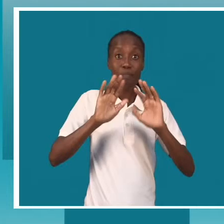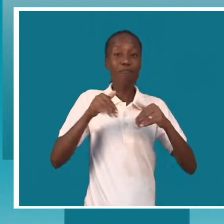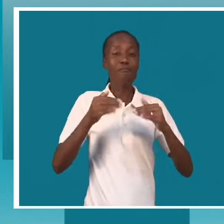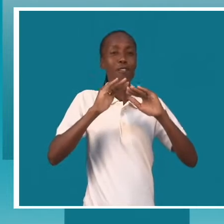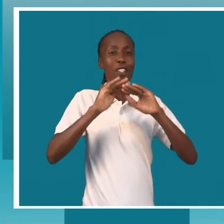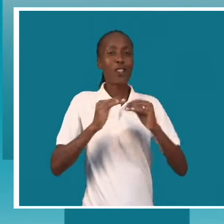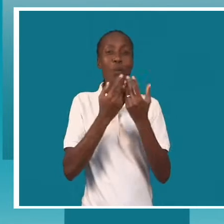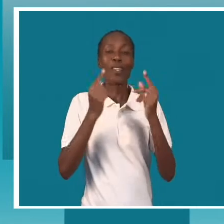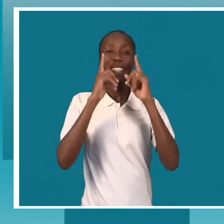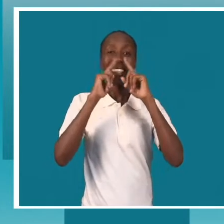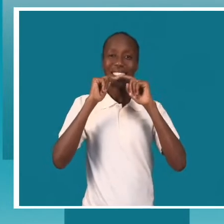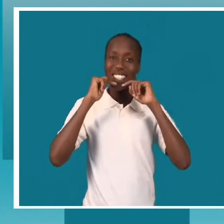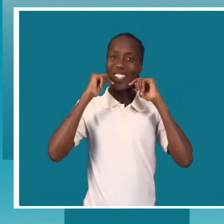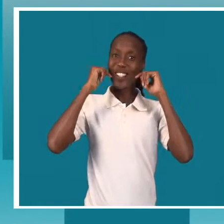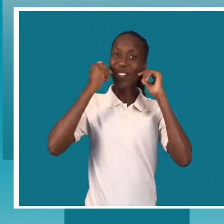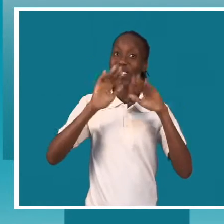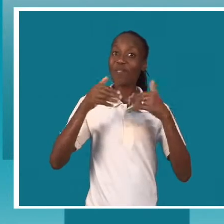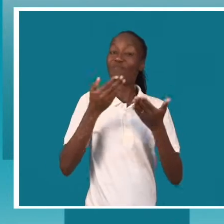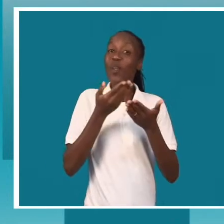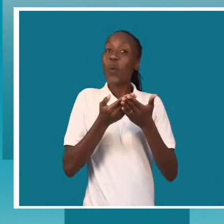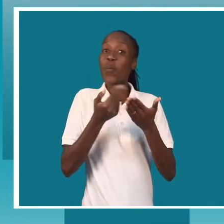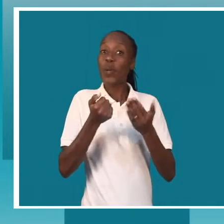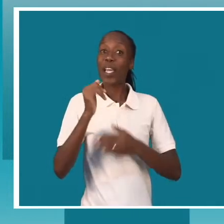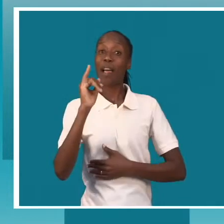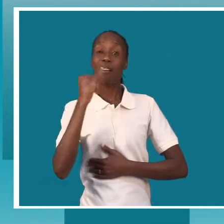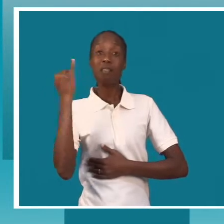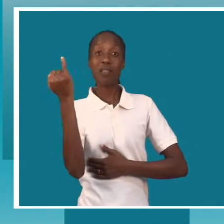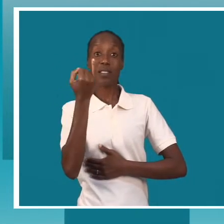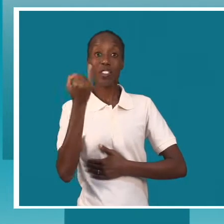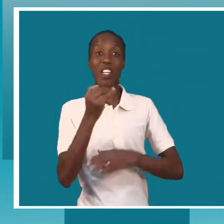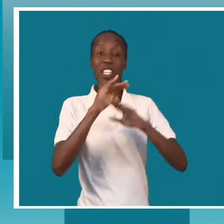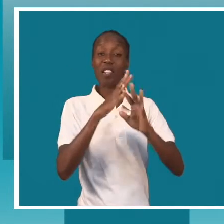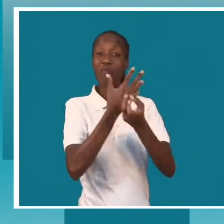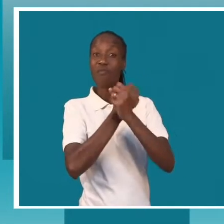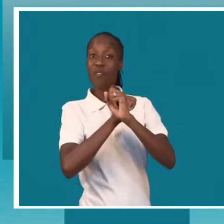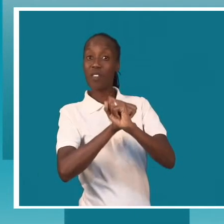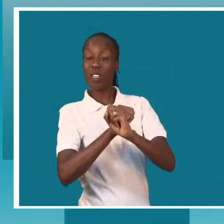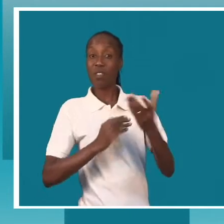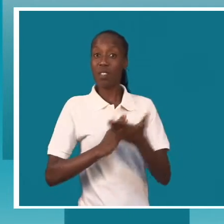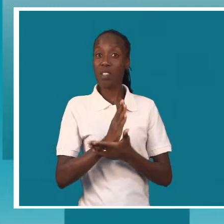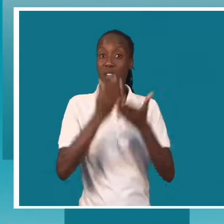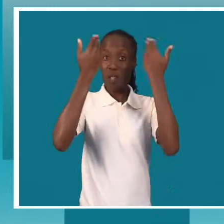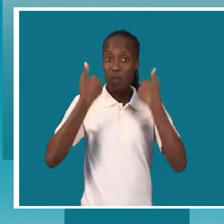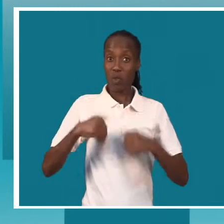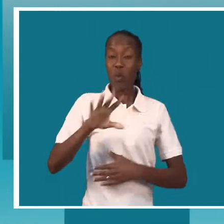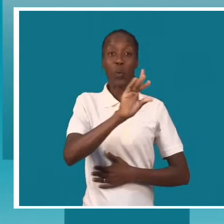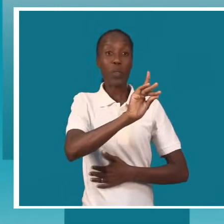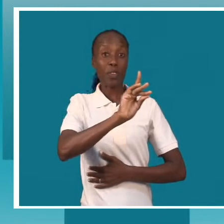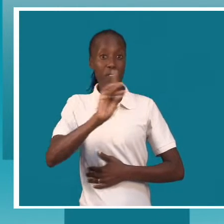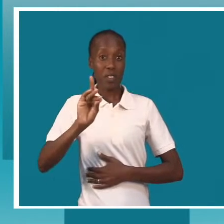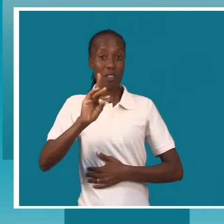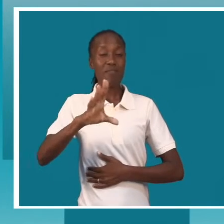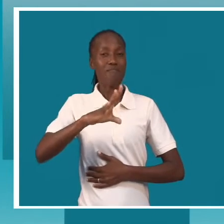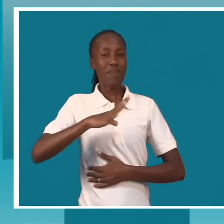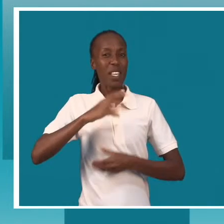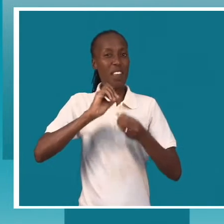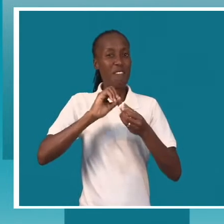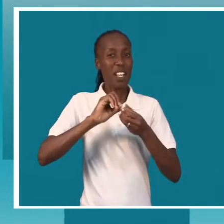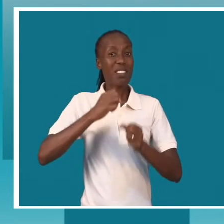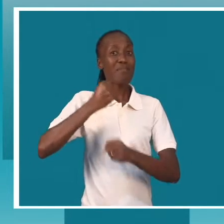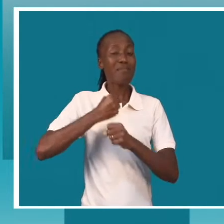E estou muito satisfeito porque as instituições que defendem os direitos das pessoas com deficiência